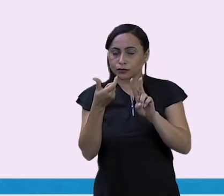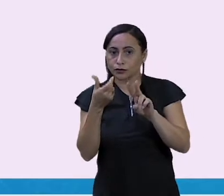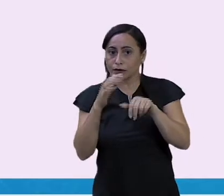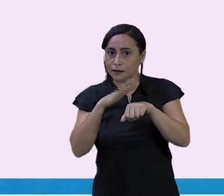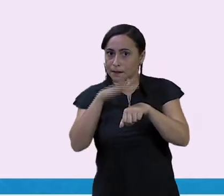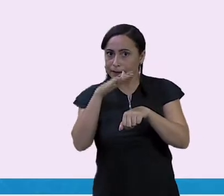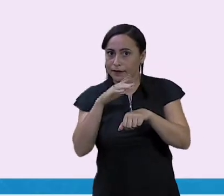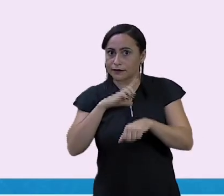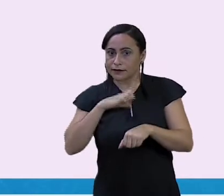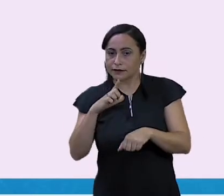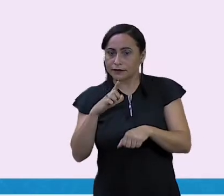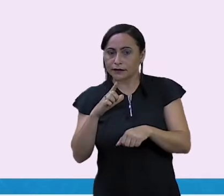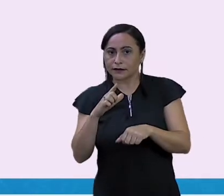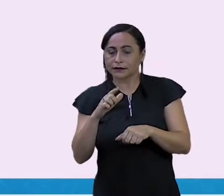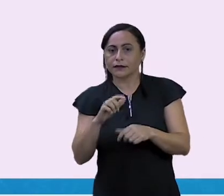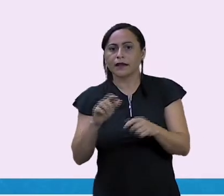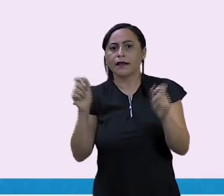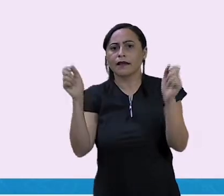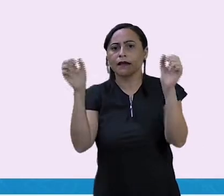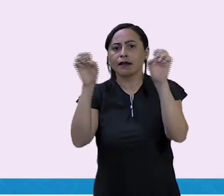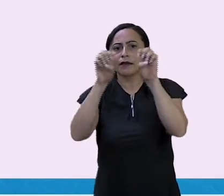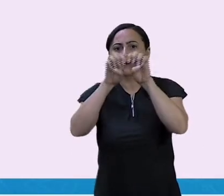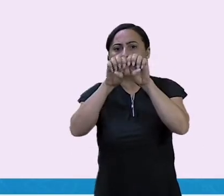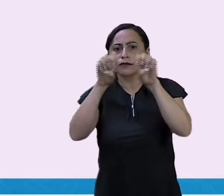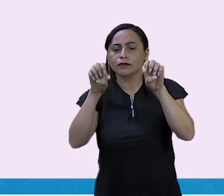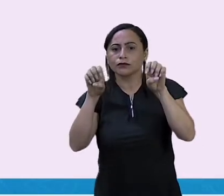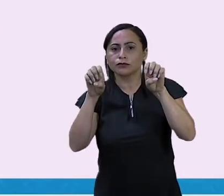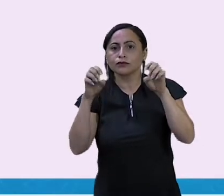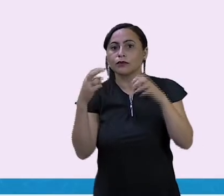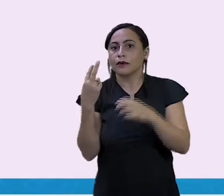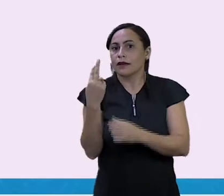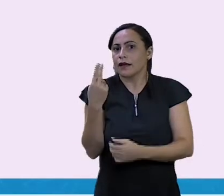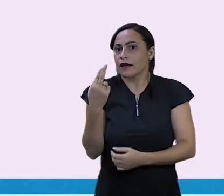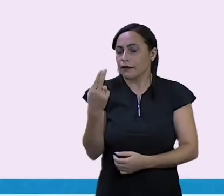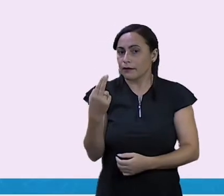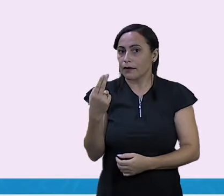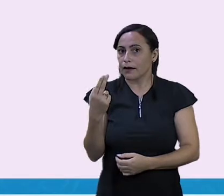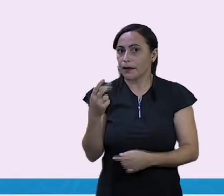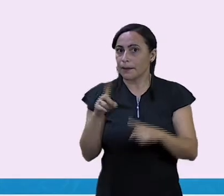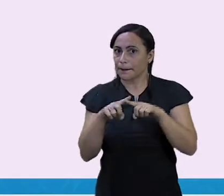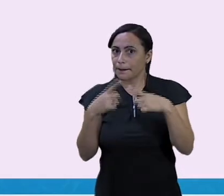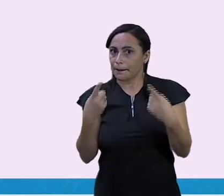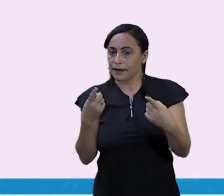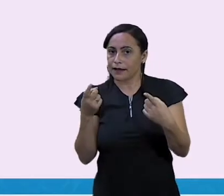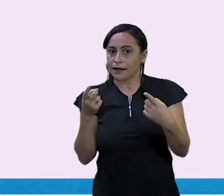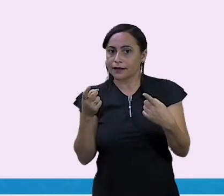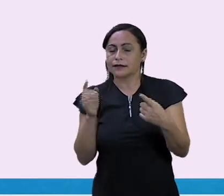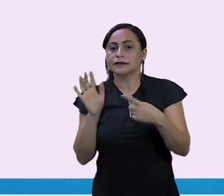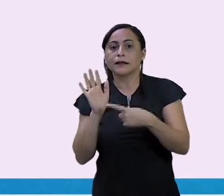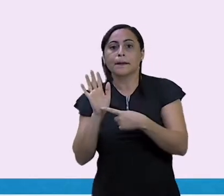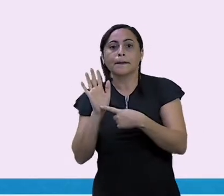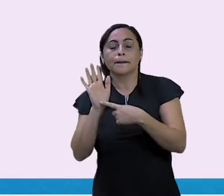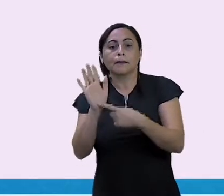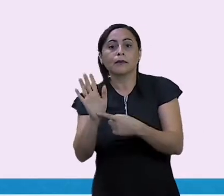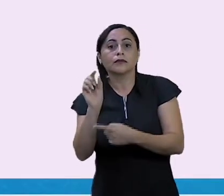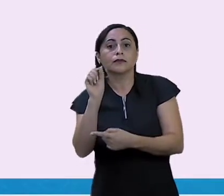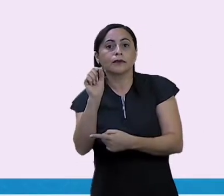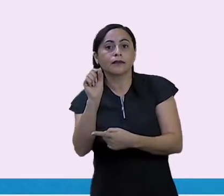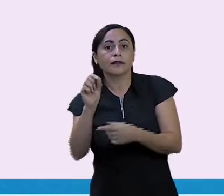mesma estrutura fonológica, mas apresentam significados